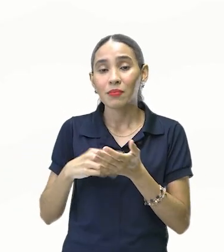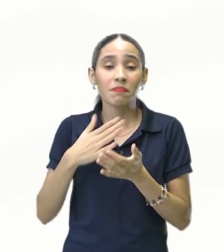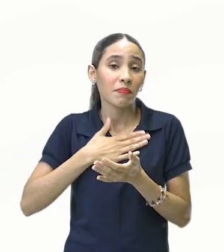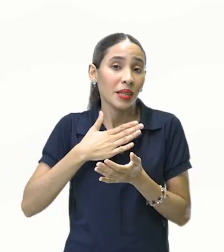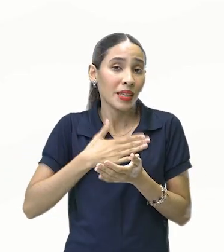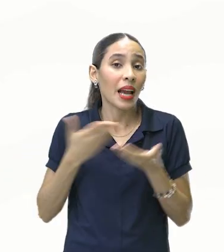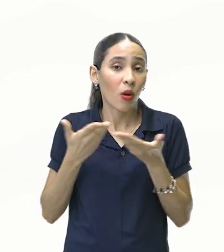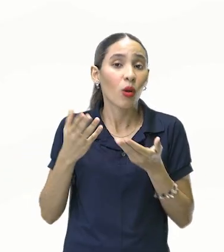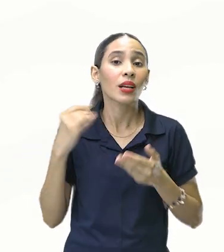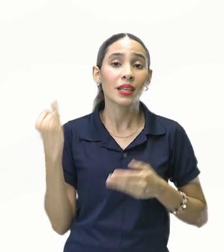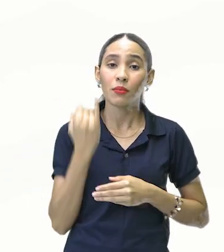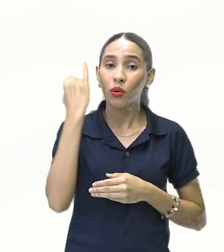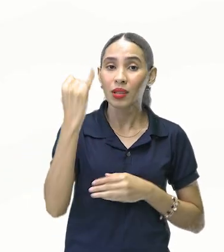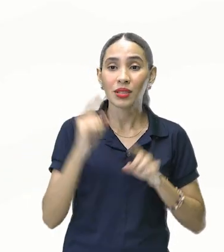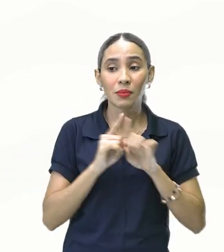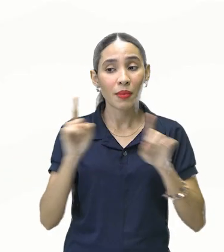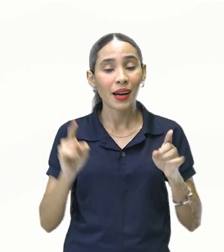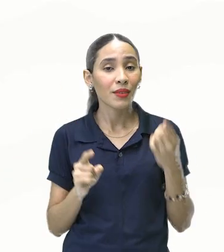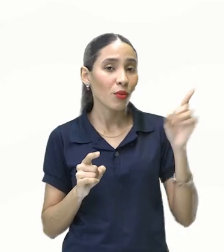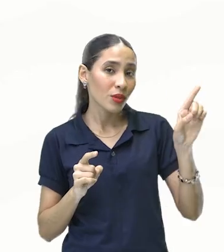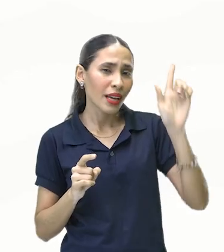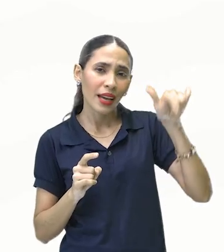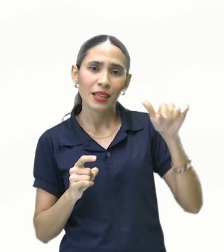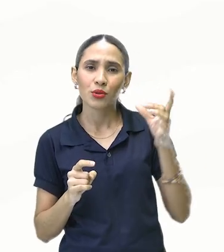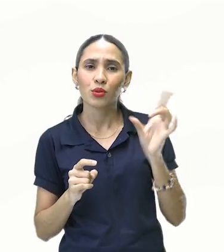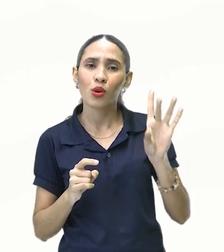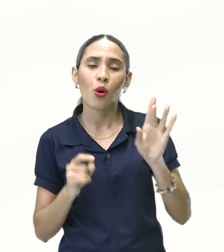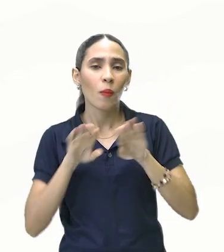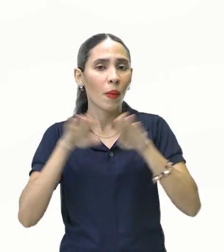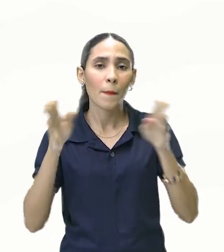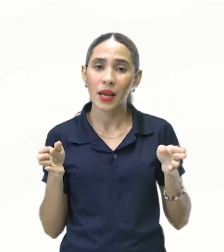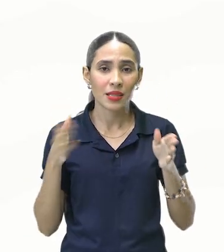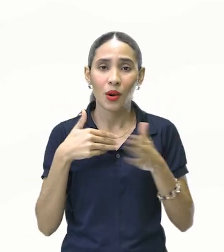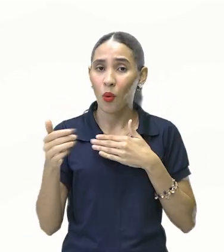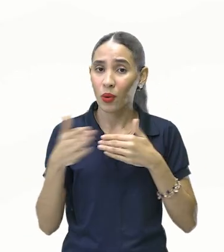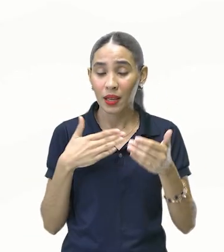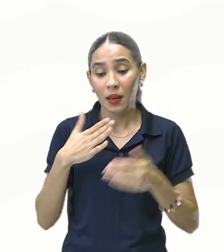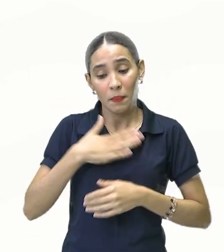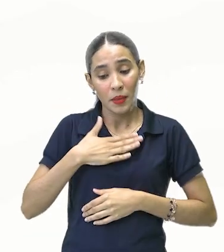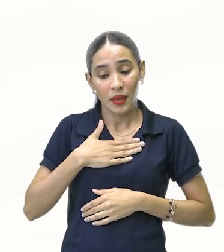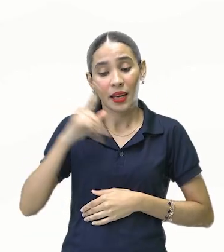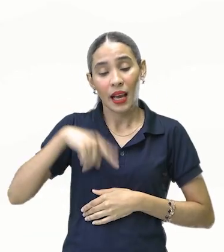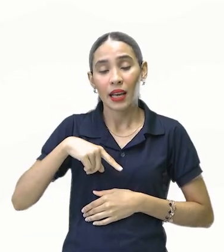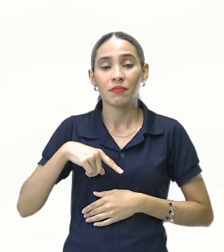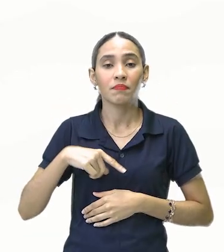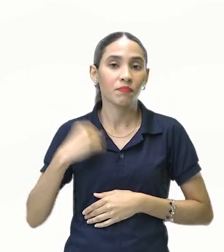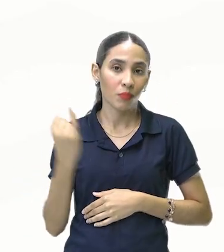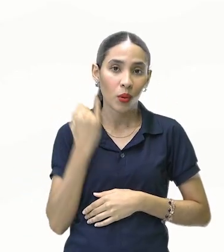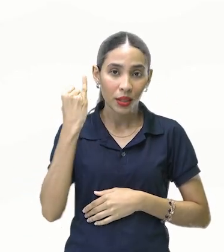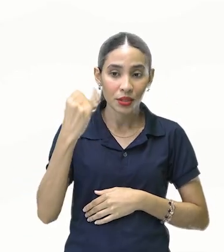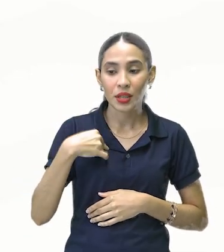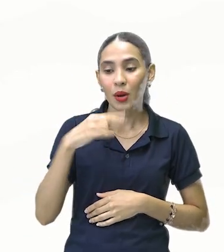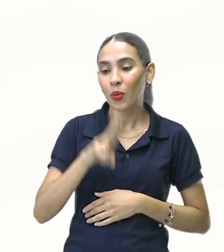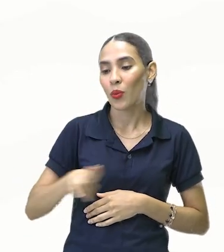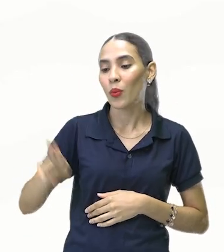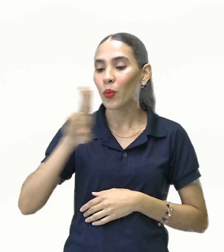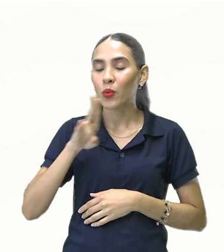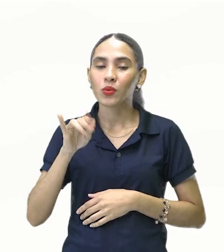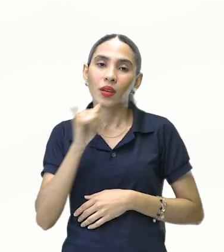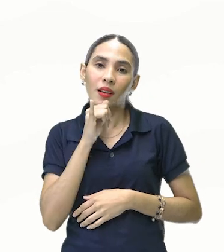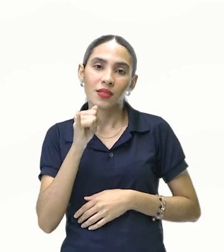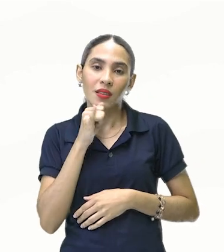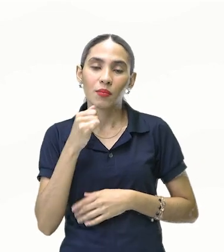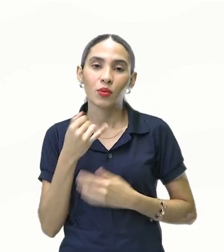ela é importante, mas para você é uma mesa qualquer. Para mim é algo que, de repente, eu utilizo como